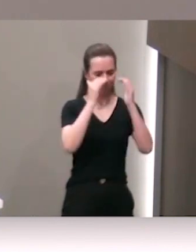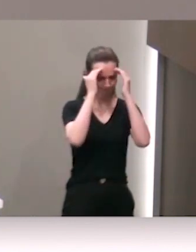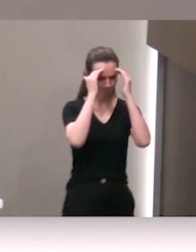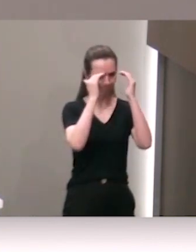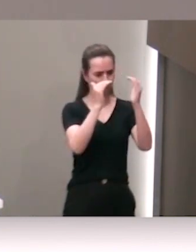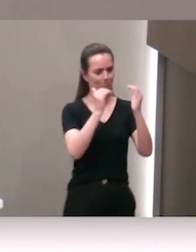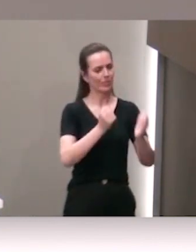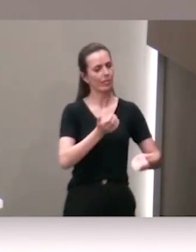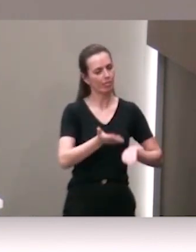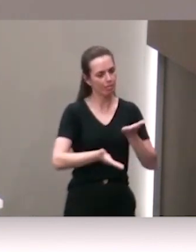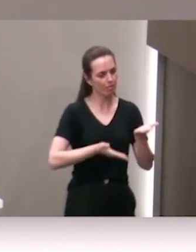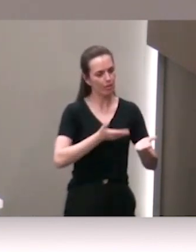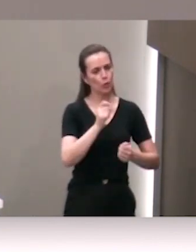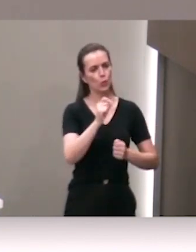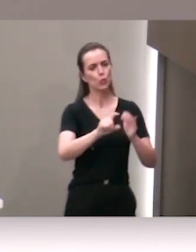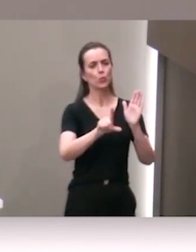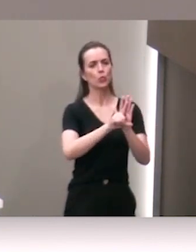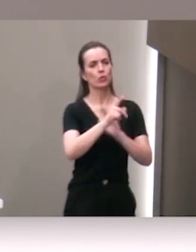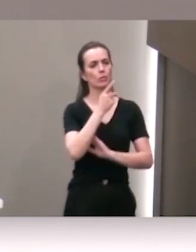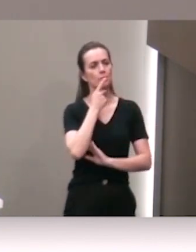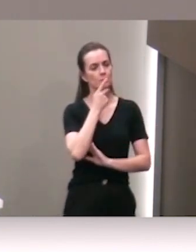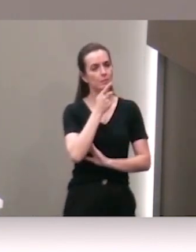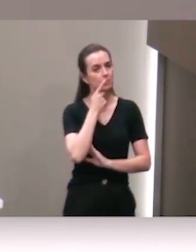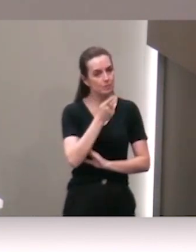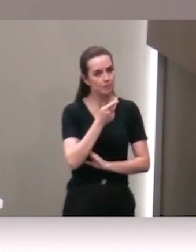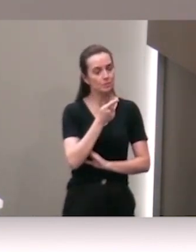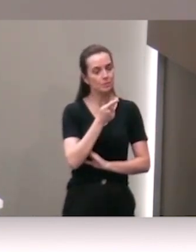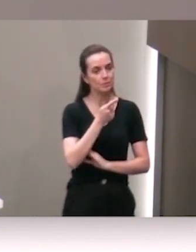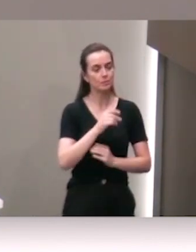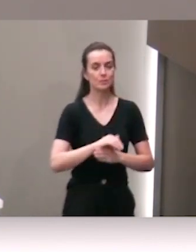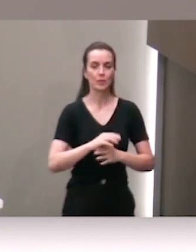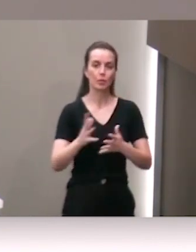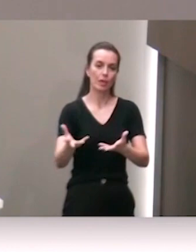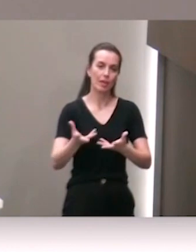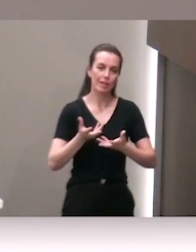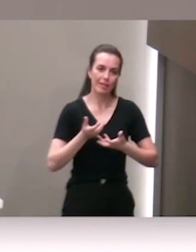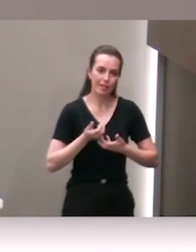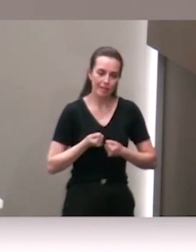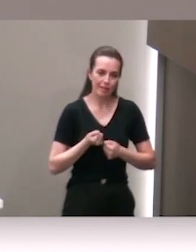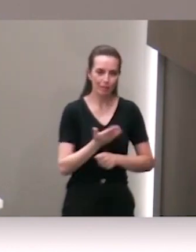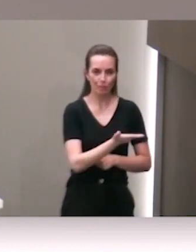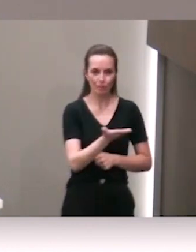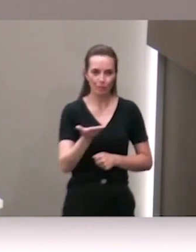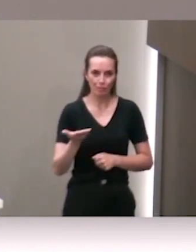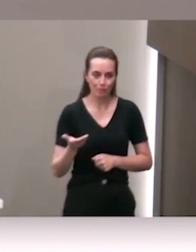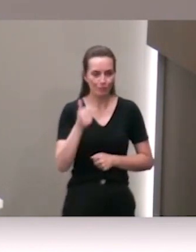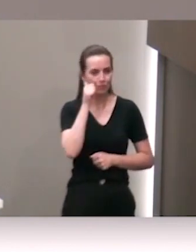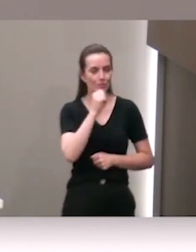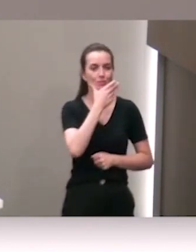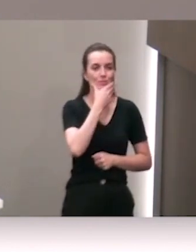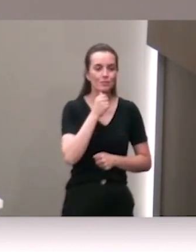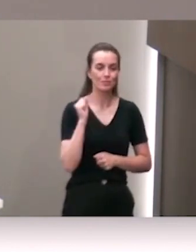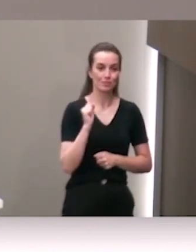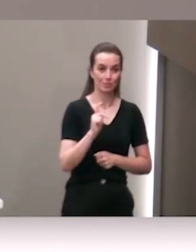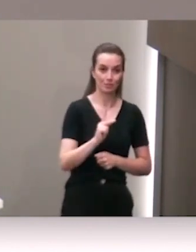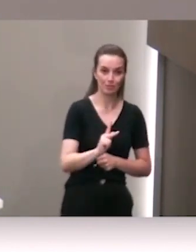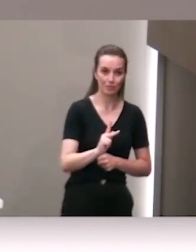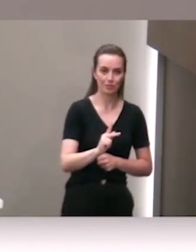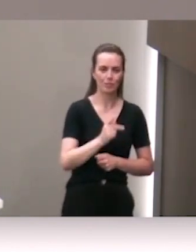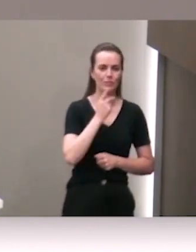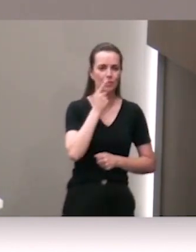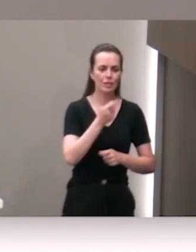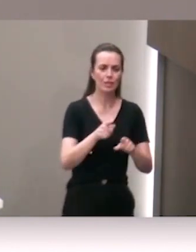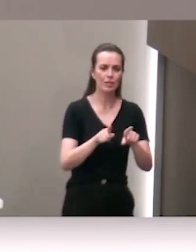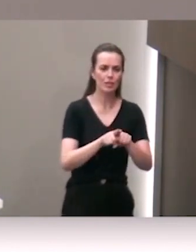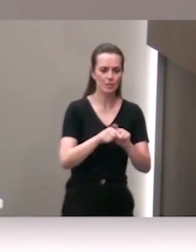atendendo o que determina essa lei. Recebe os senhores e senhoras aposentados e manifesta